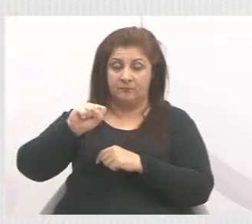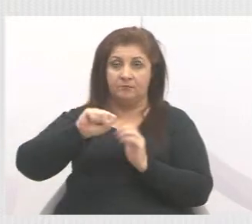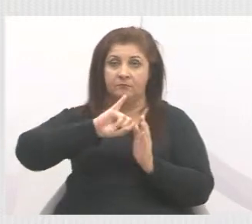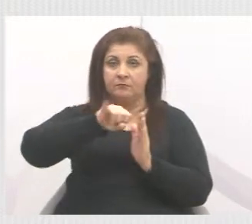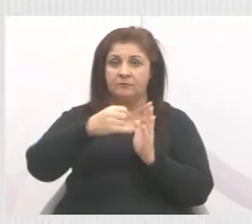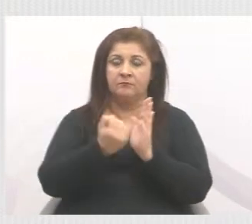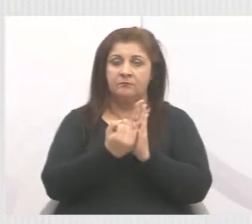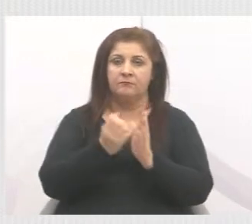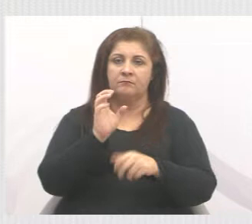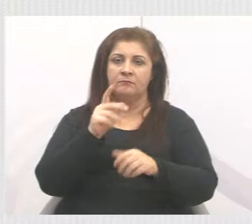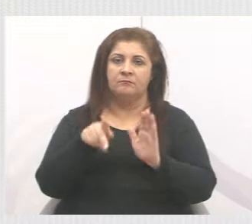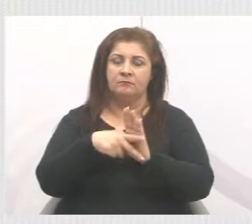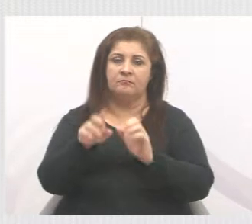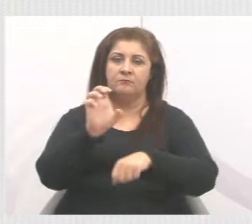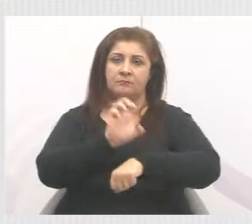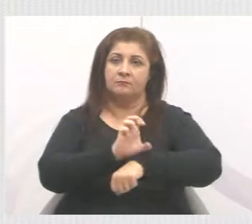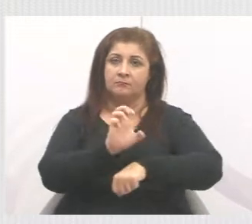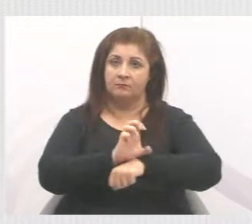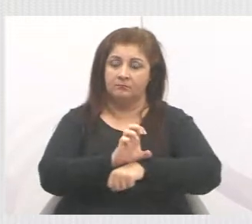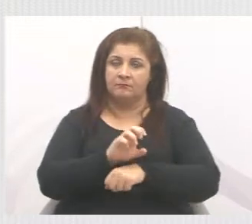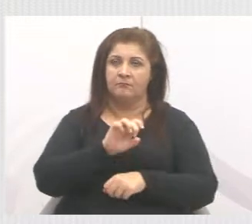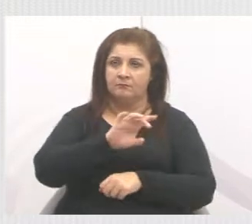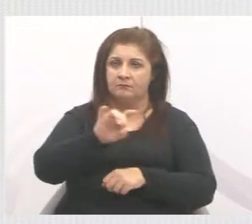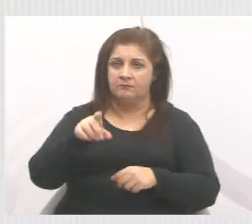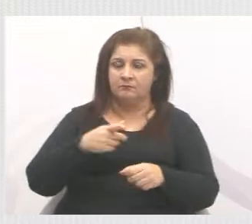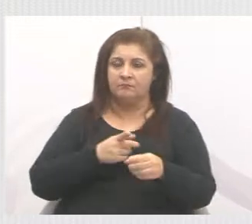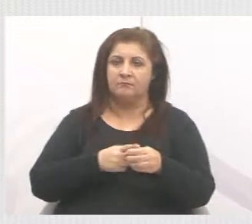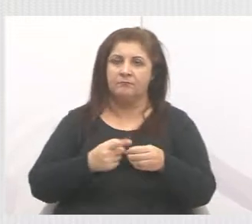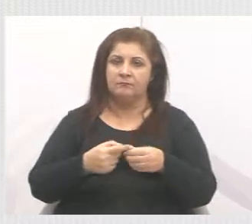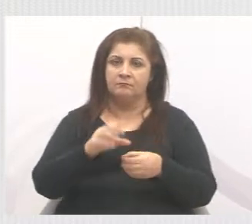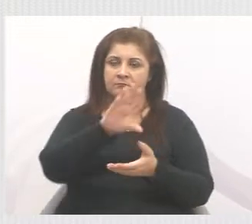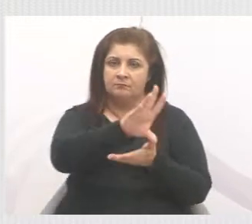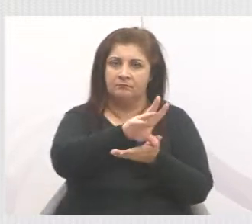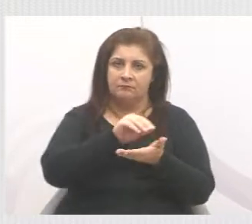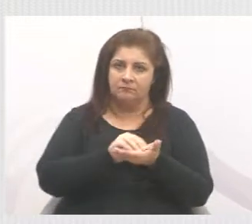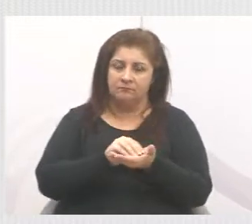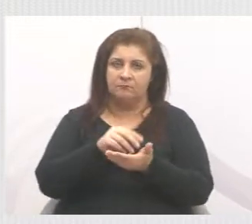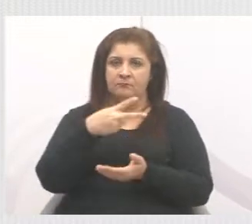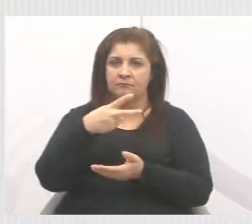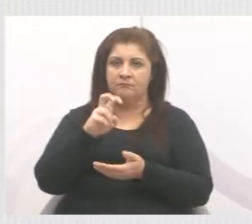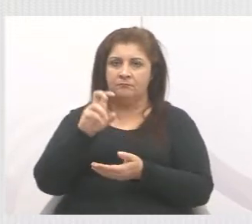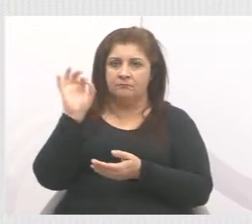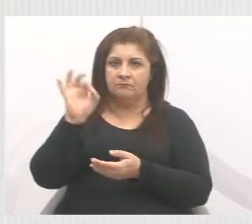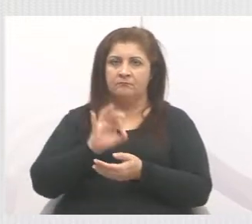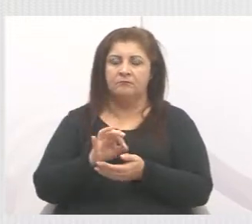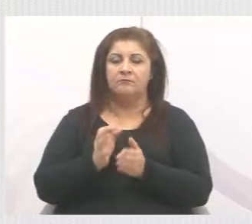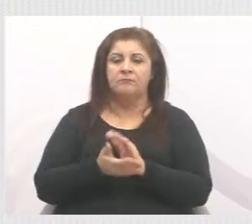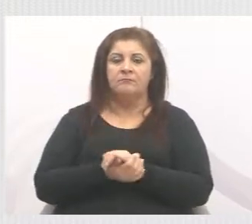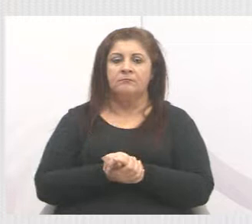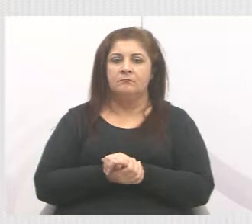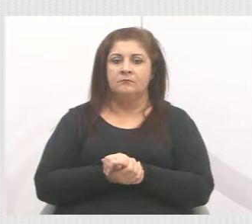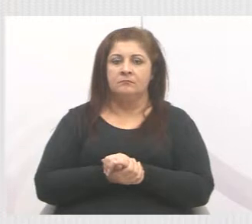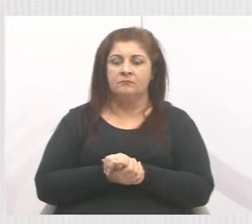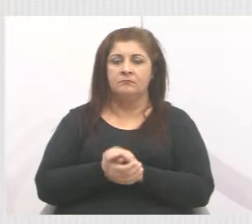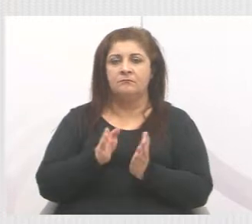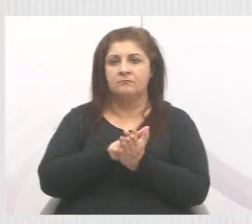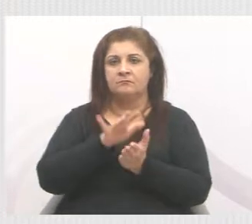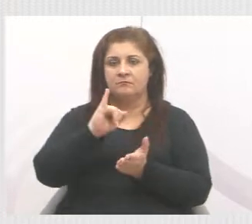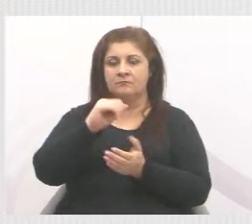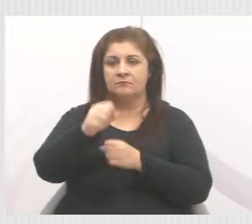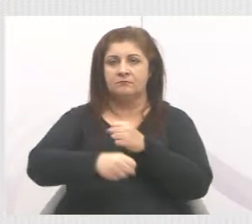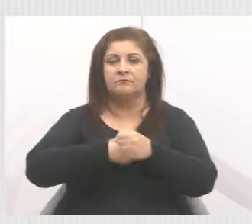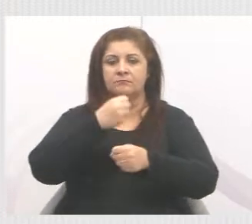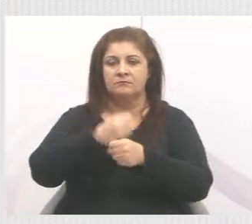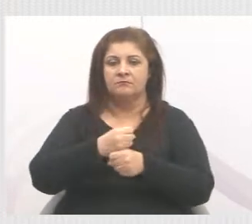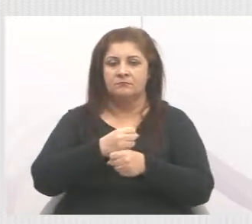imposto estadual, da qual os municípios têm uma parte, tem 25% desse imposto, e o que cabe a Jacareí para o próximo